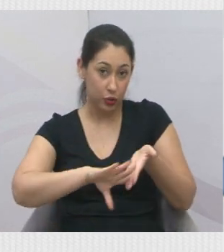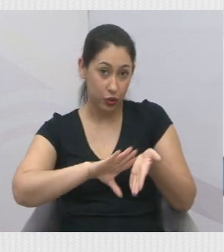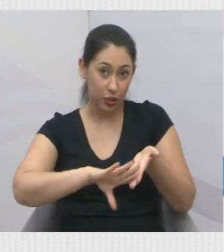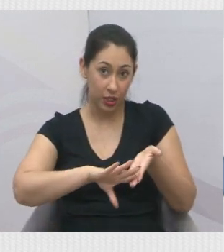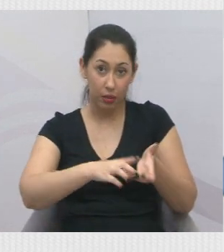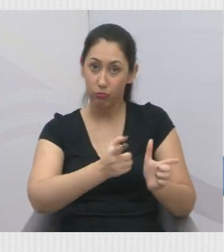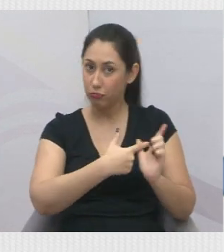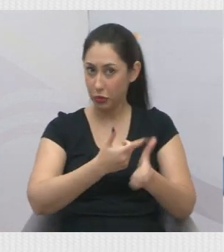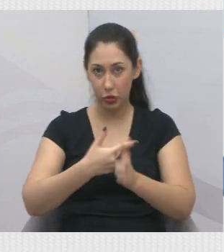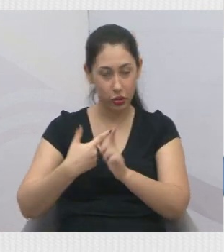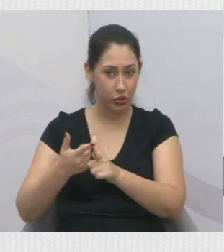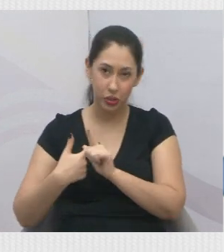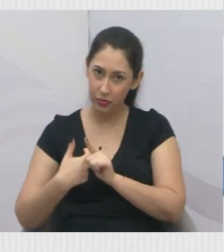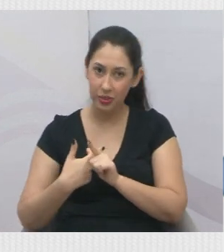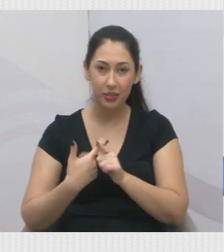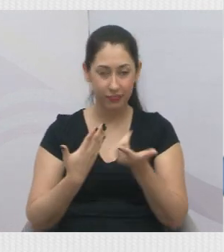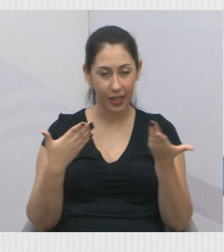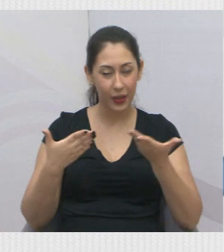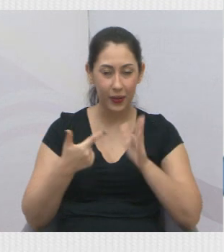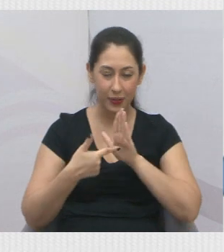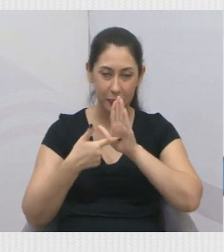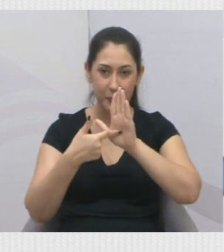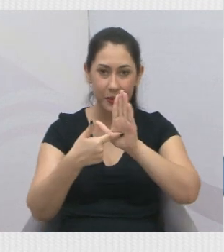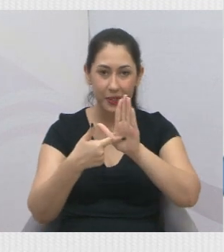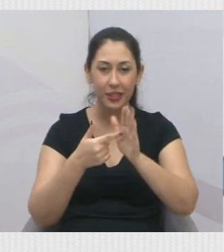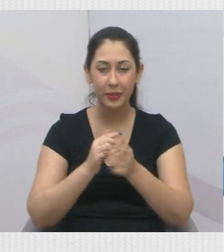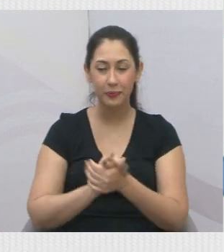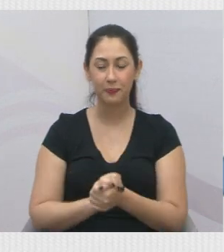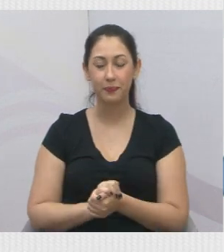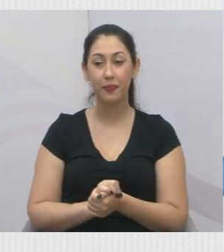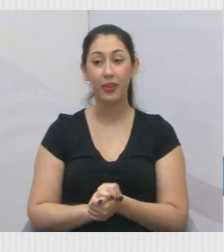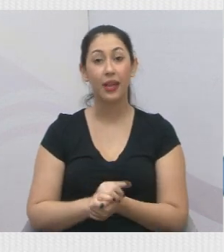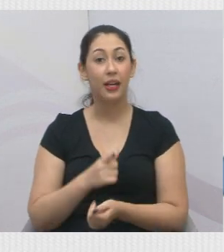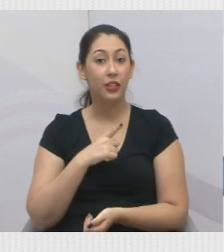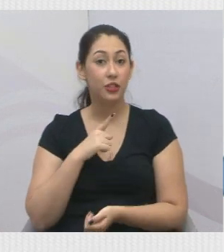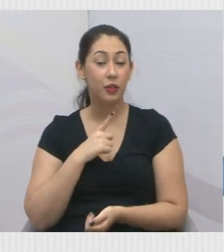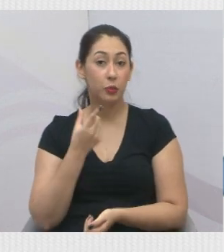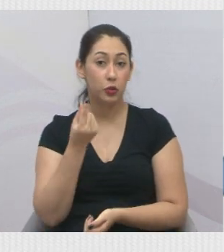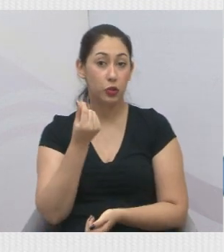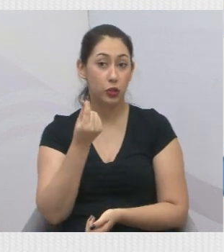É o que vai estar para o município aqui sendo apresentado agora. Tivemos uma receita primária de